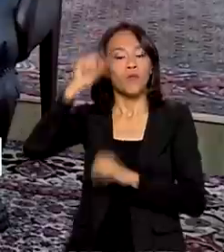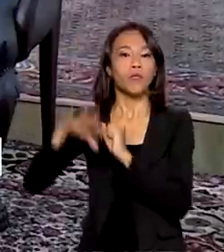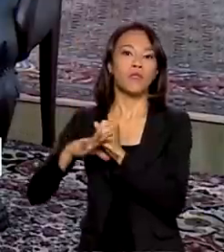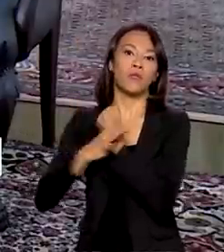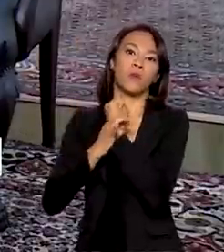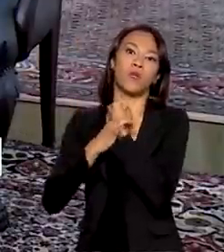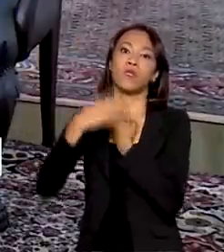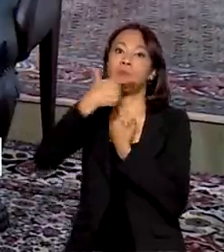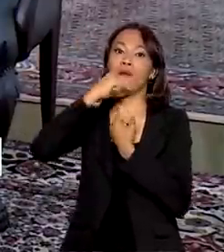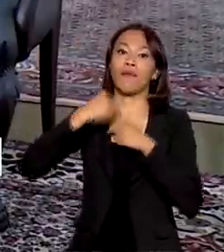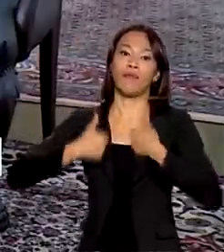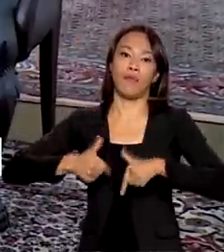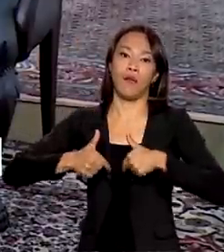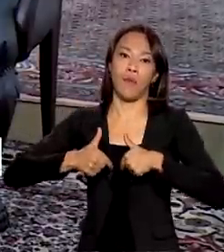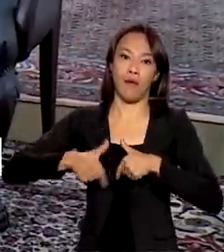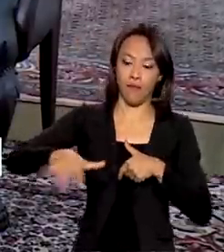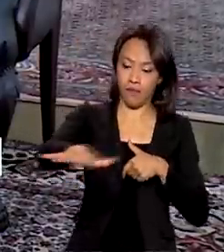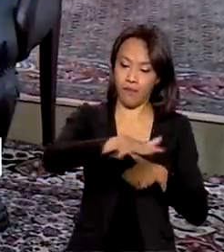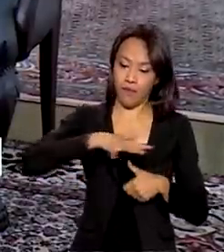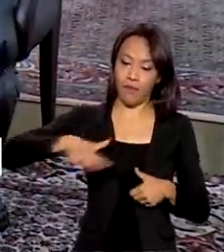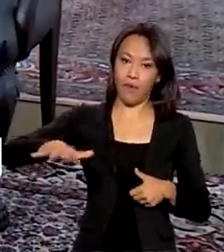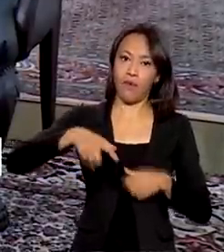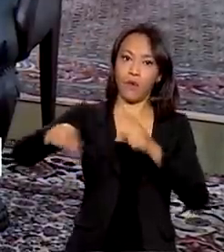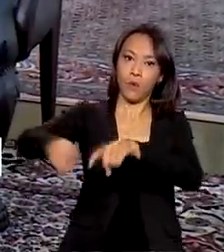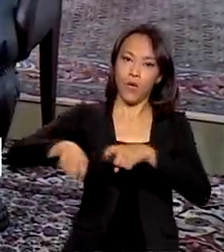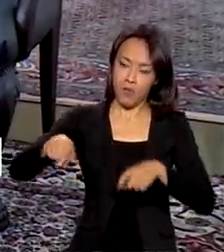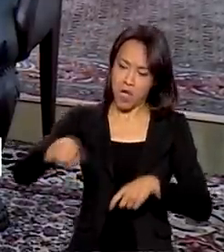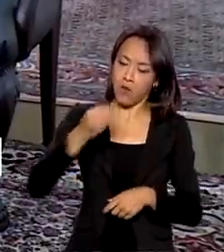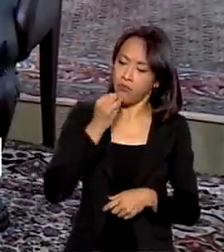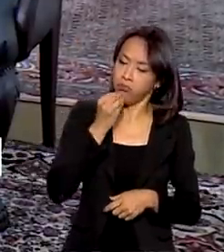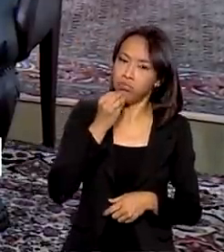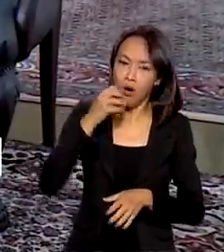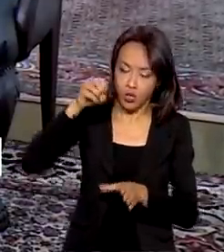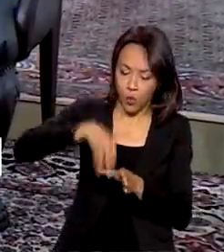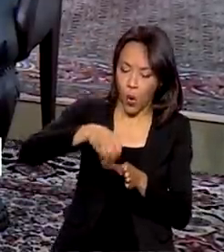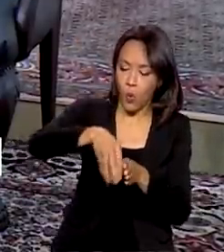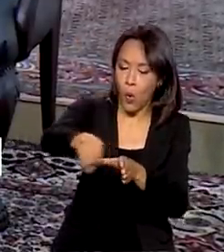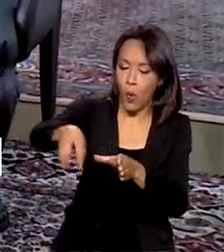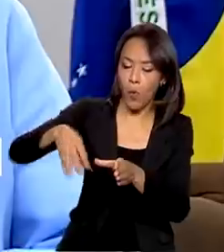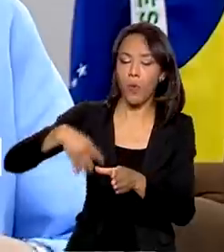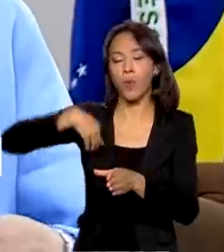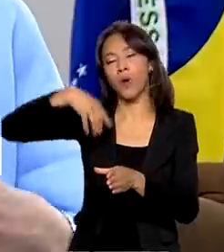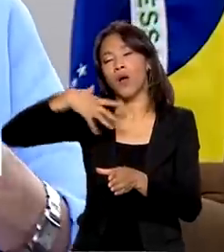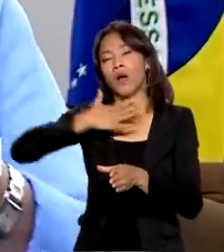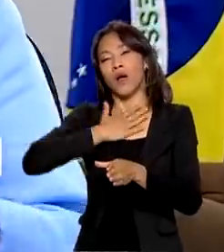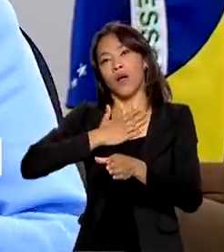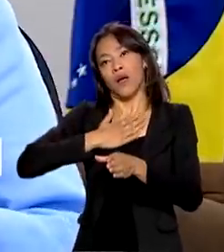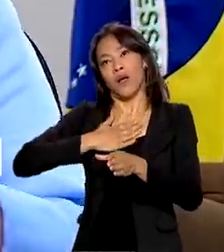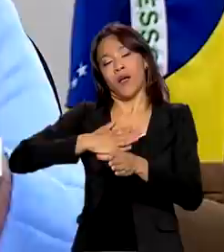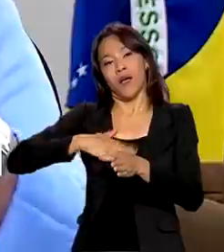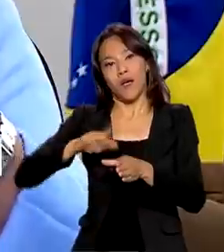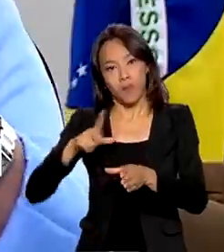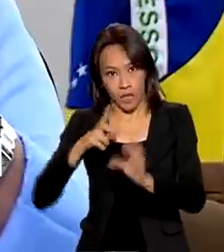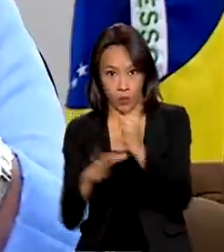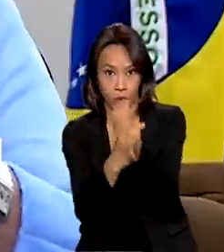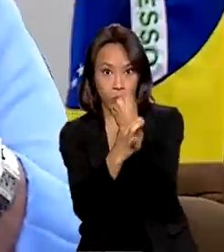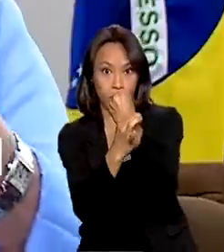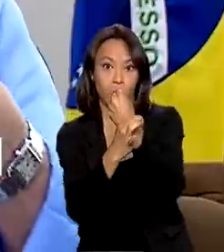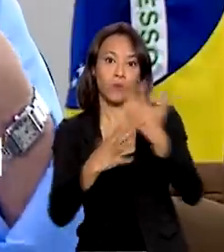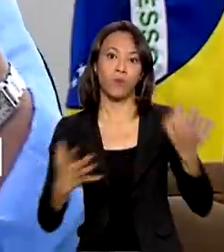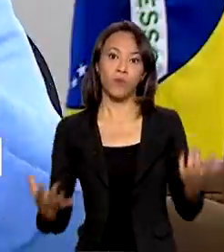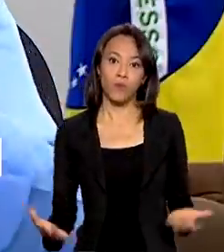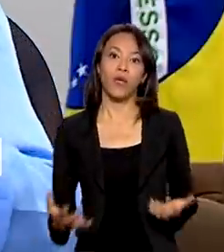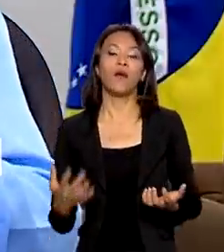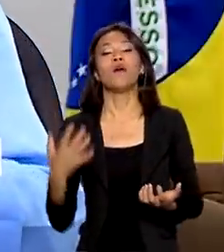segurança para o produtor poder plantar com mais tranquilidade na nossa então nós temos aí